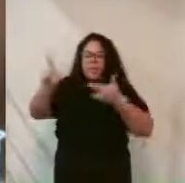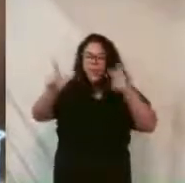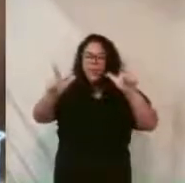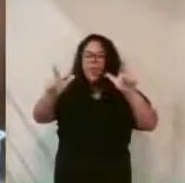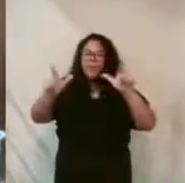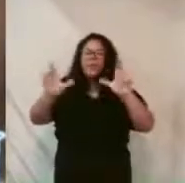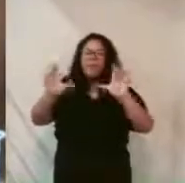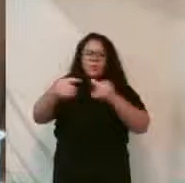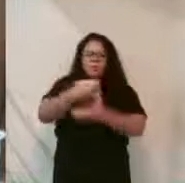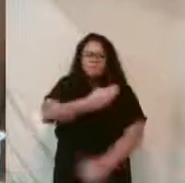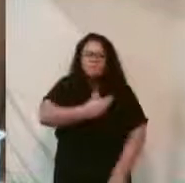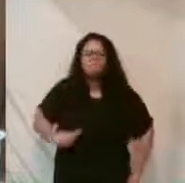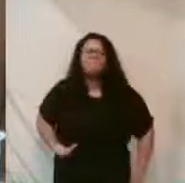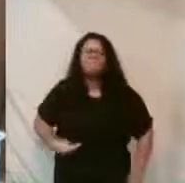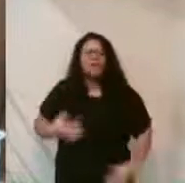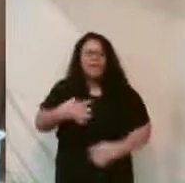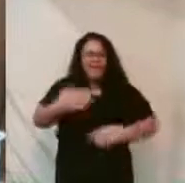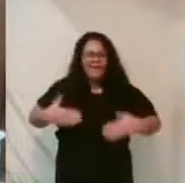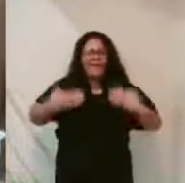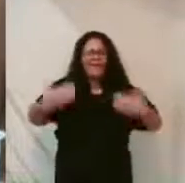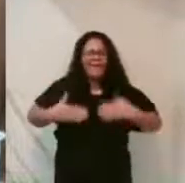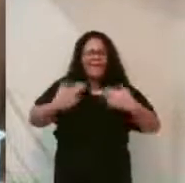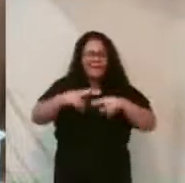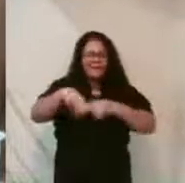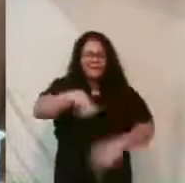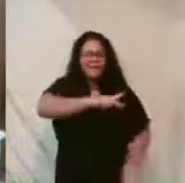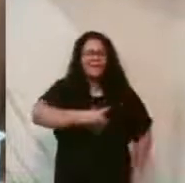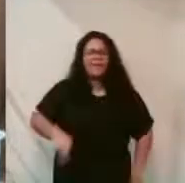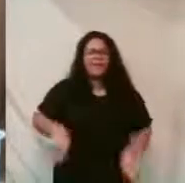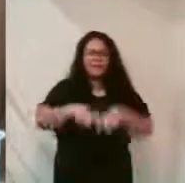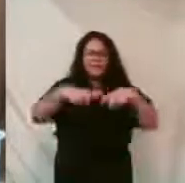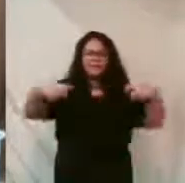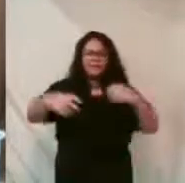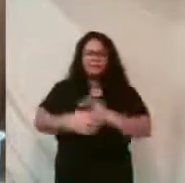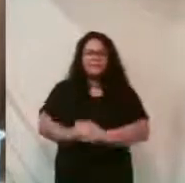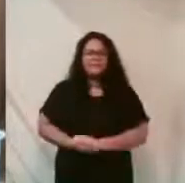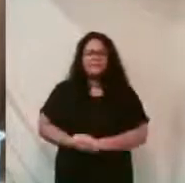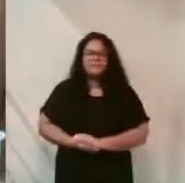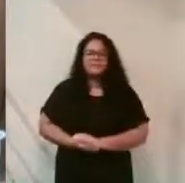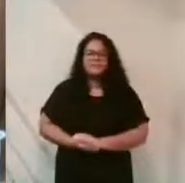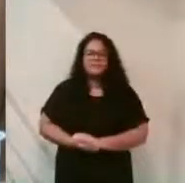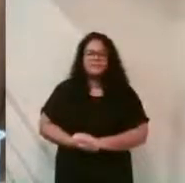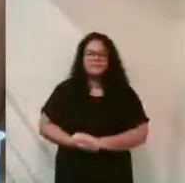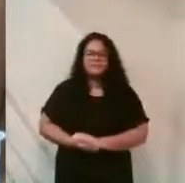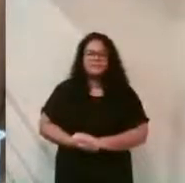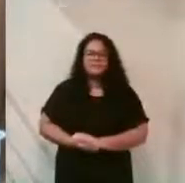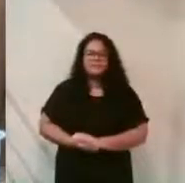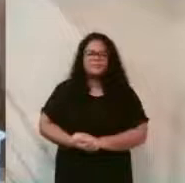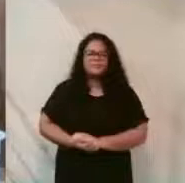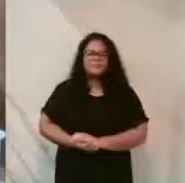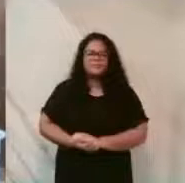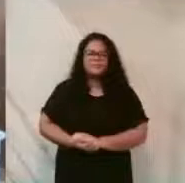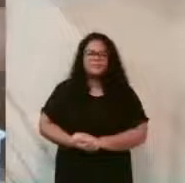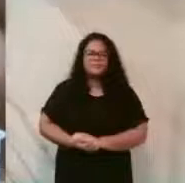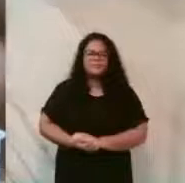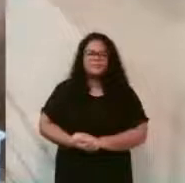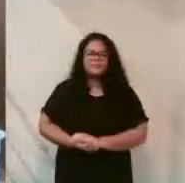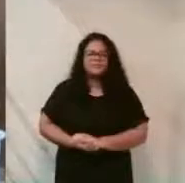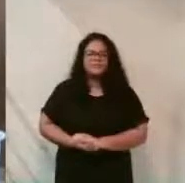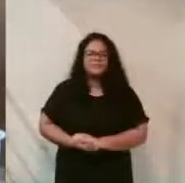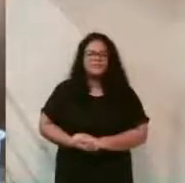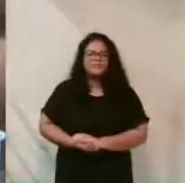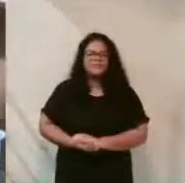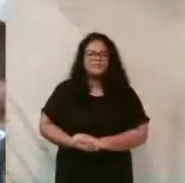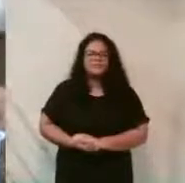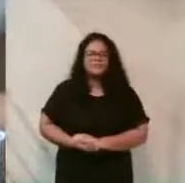a alegria de presidir essa mesa, também na presença da minha procuradora-geral, que veio prestigiar o evento, é muito importante, né? Que os chefes das instituições do Ministério Público